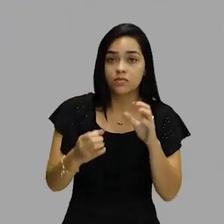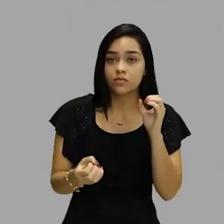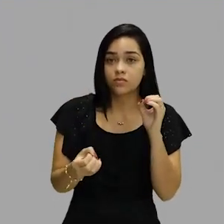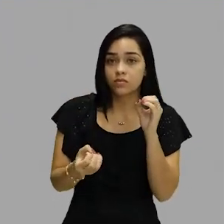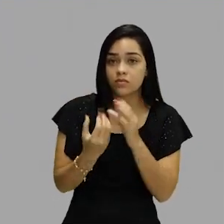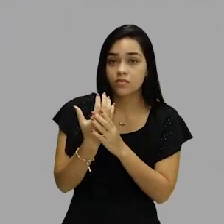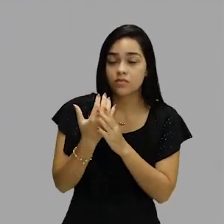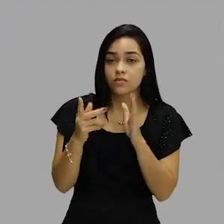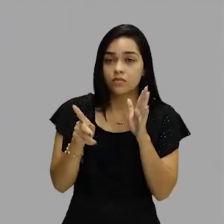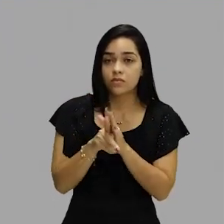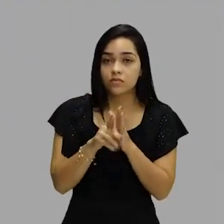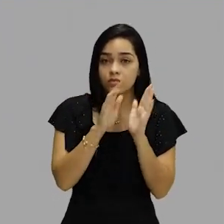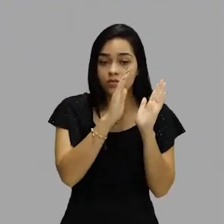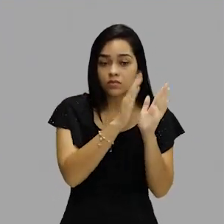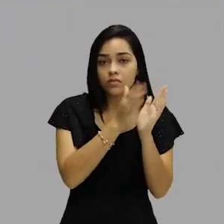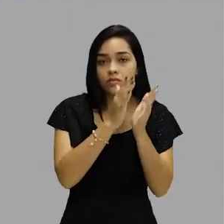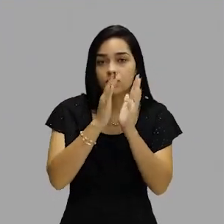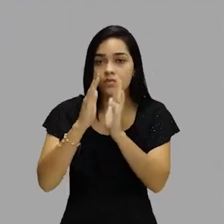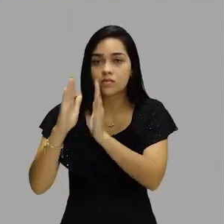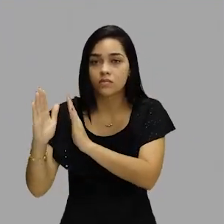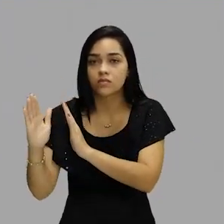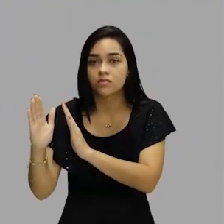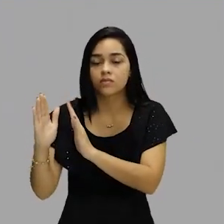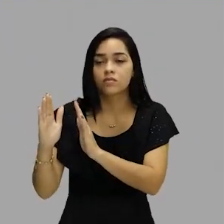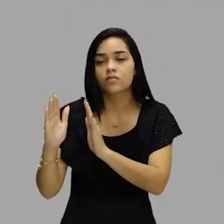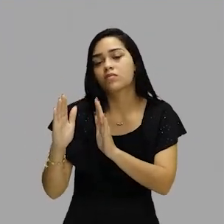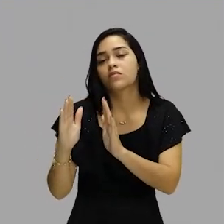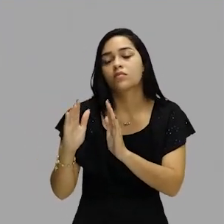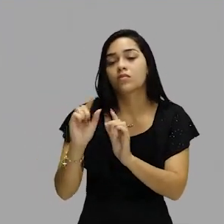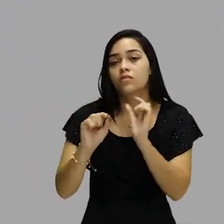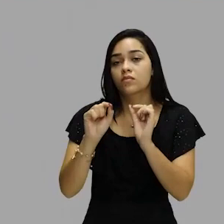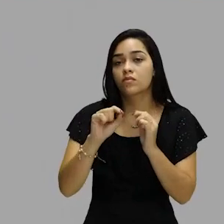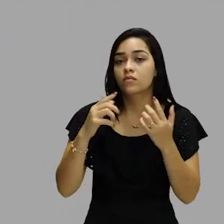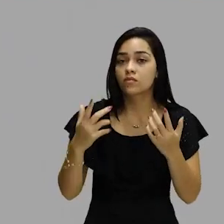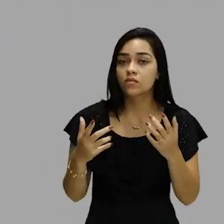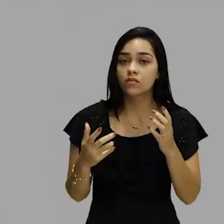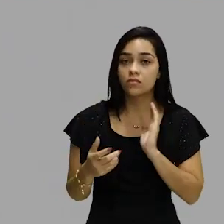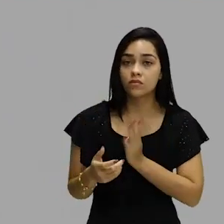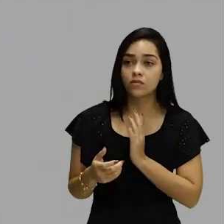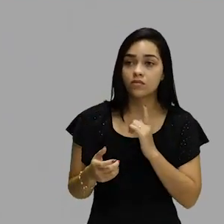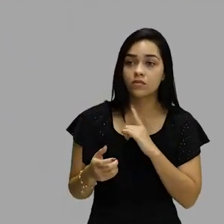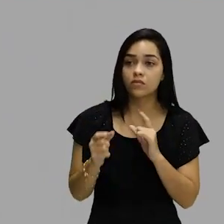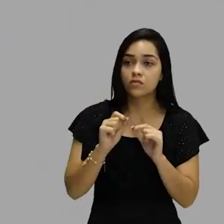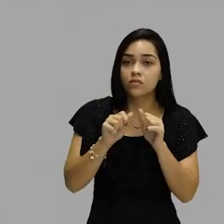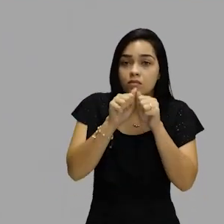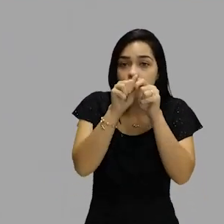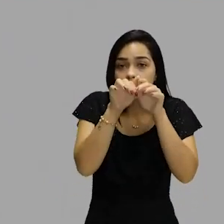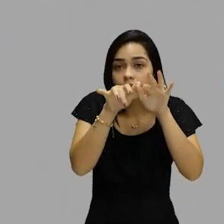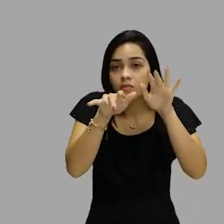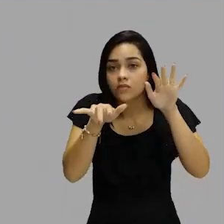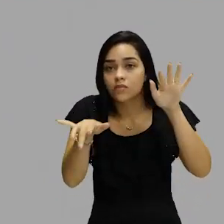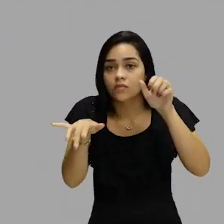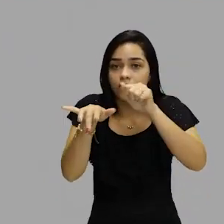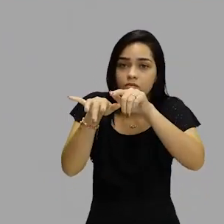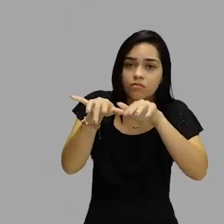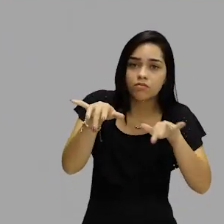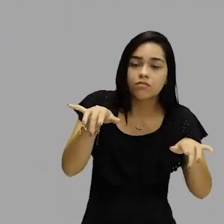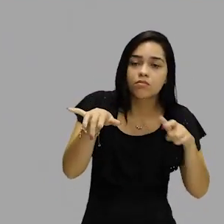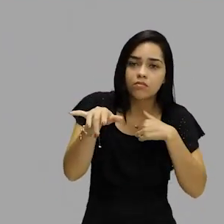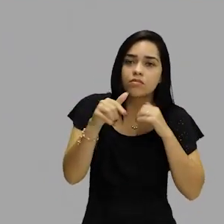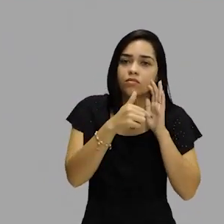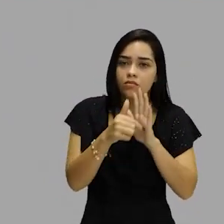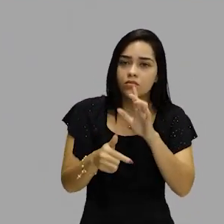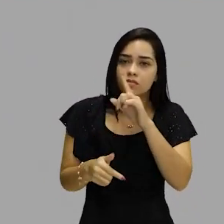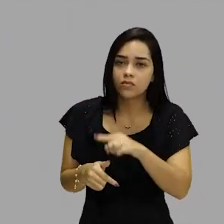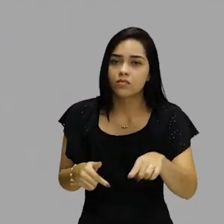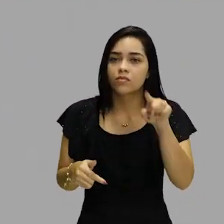por células paralelas, o estriado cardíaco é formado por células que vão se bifurcando. Eu vou mostrar isso